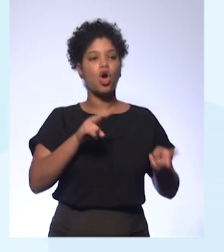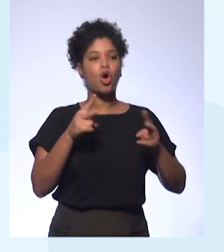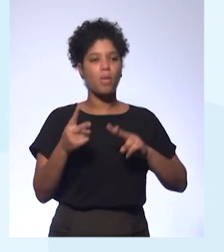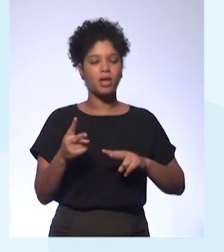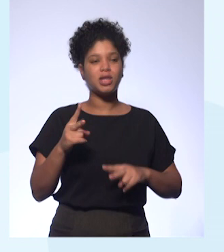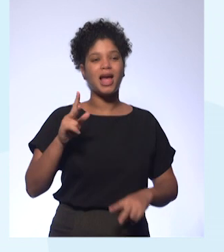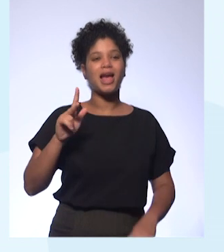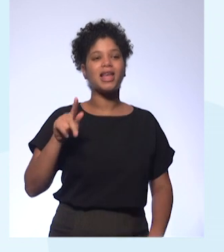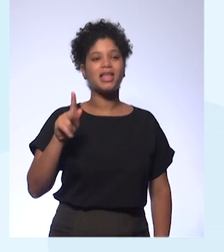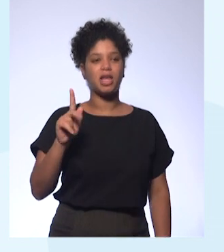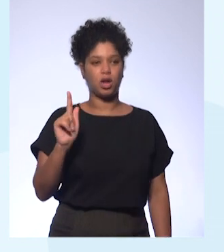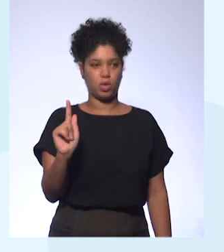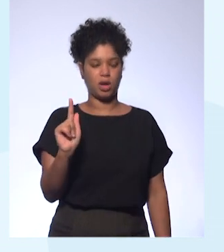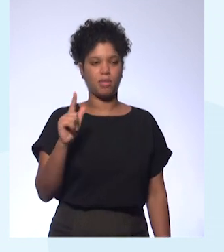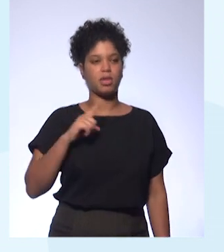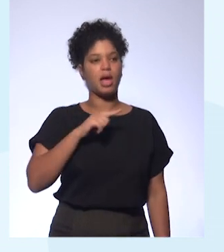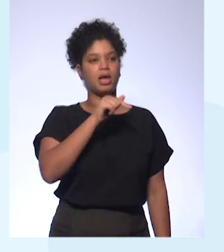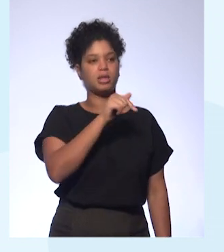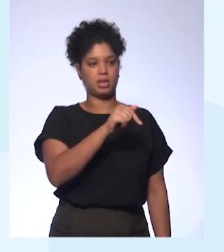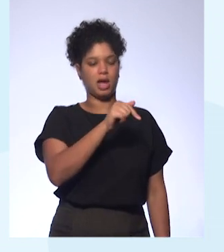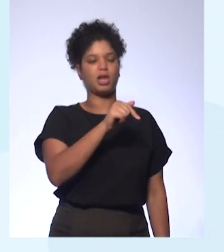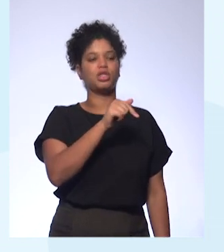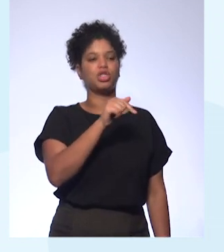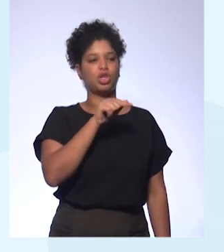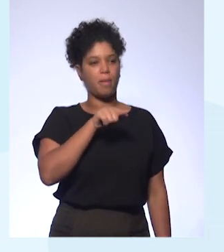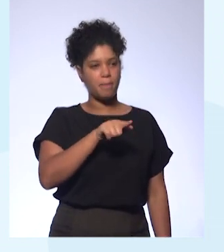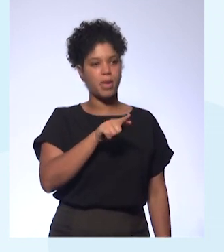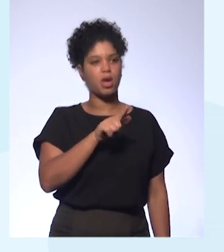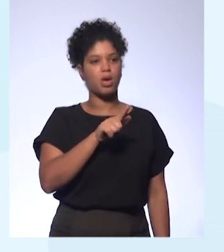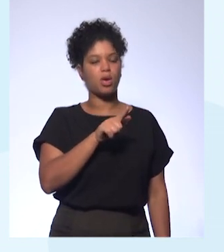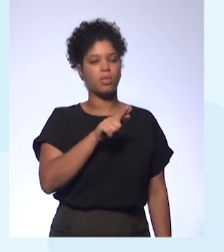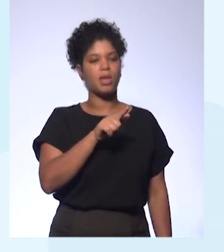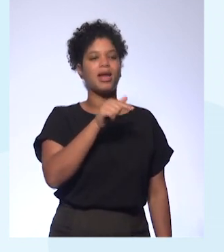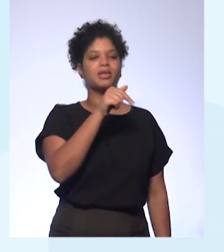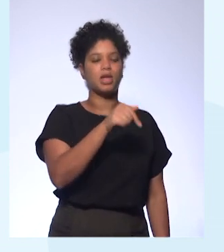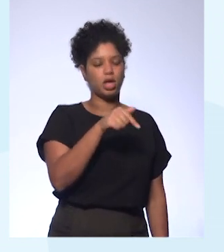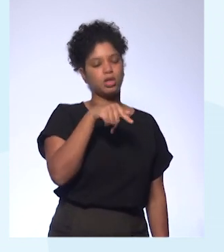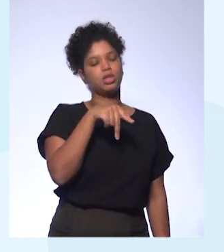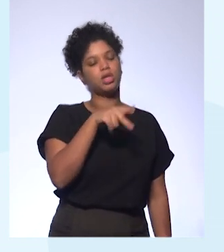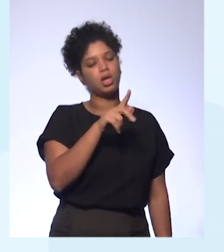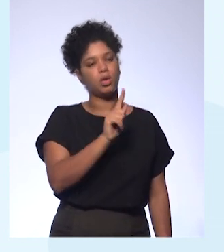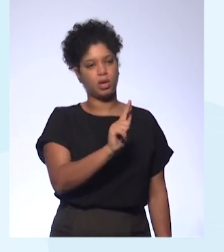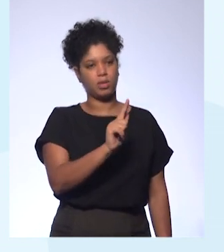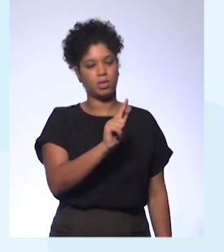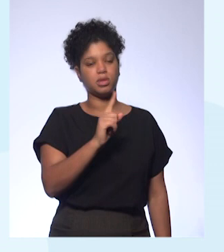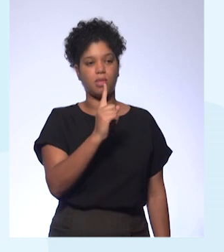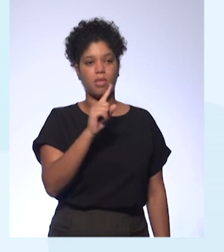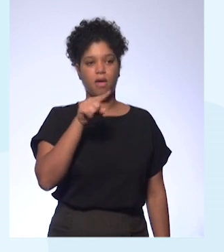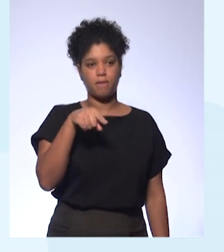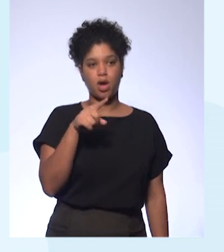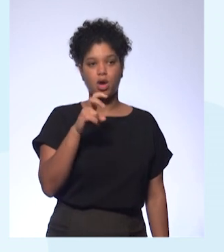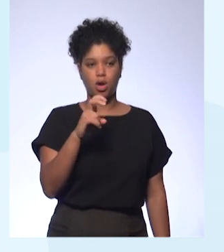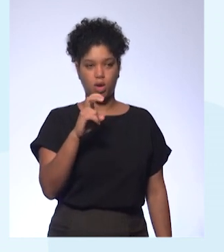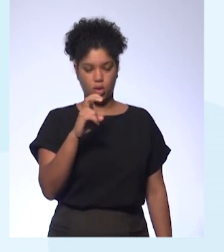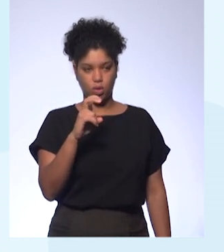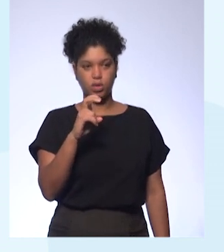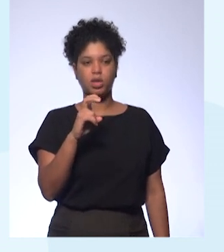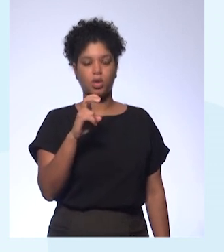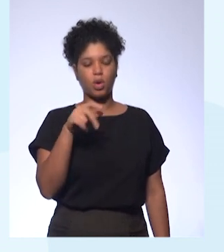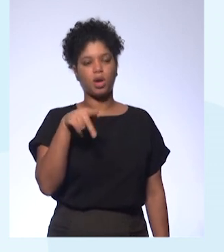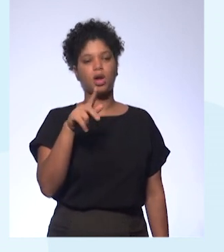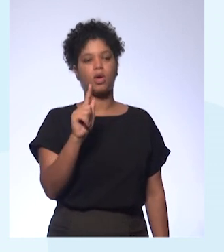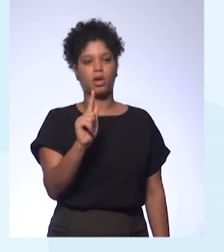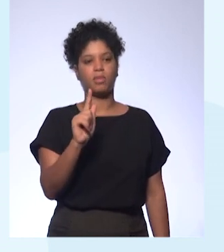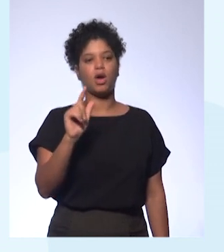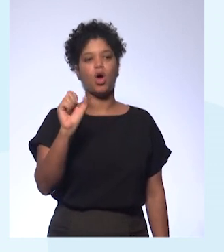quilogramas, nós temos aqui 7.000 quilogramas, ou 7.000 gramas, 7 quilogramas, 1.500 gramas, 1,5